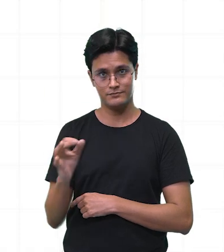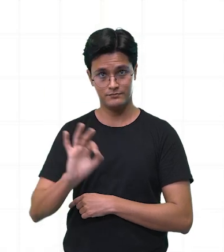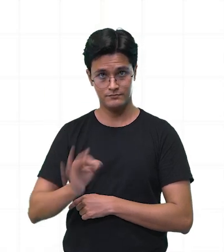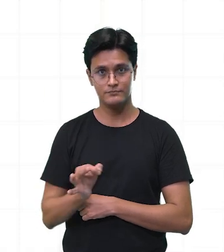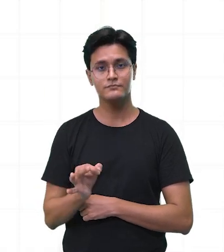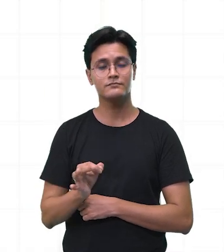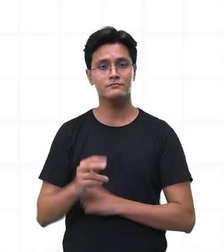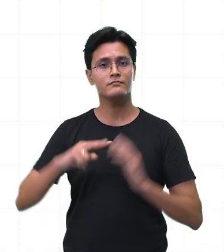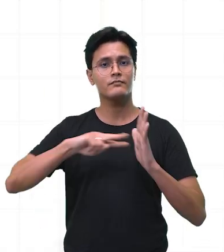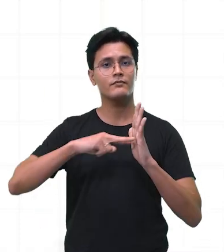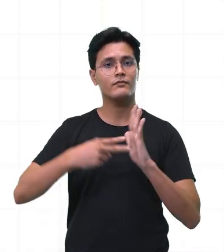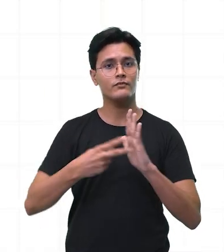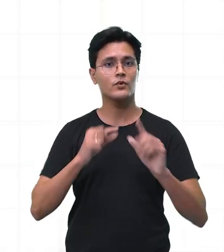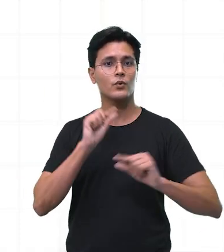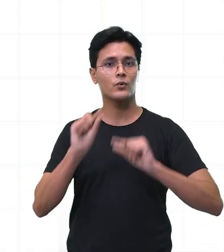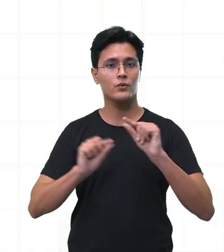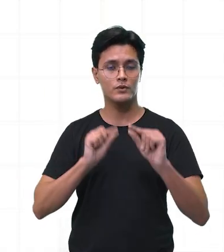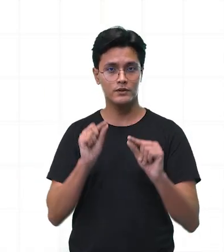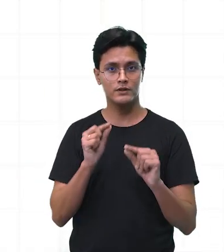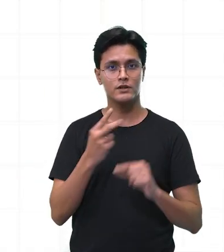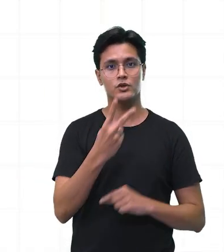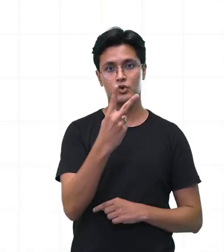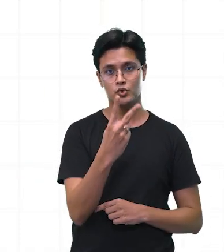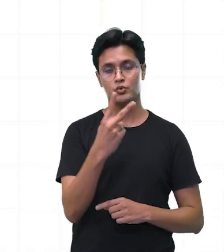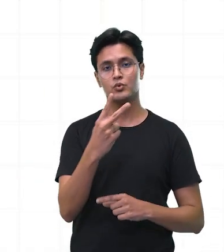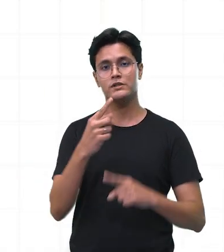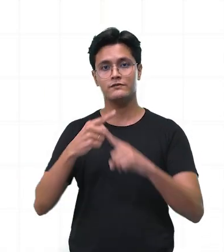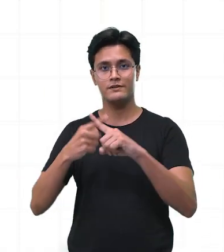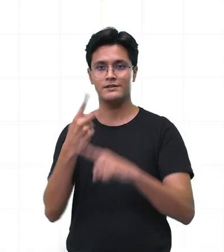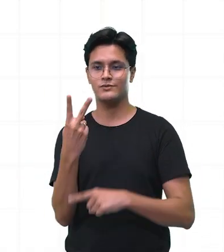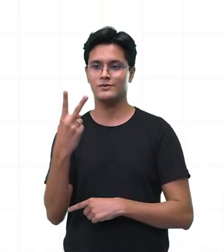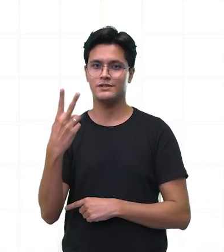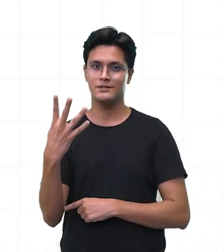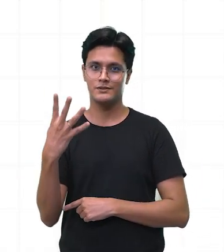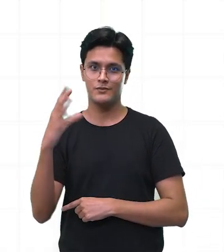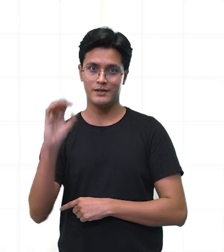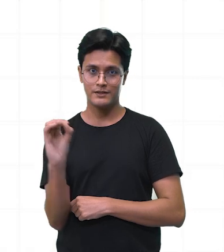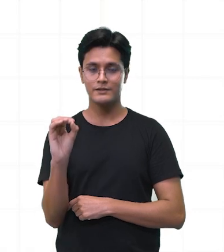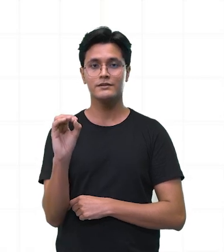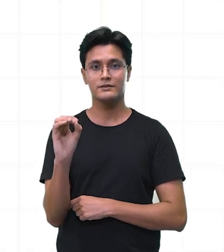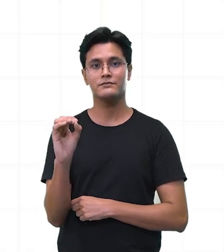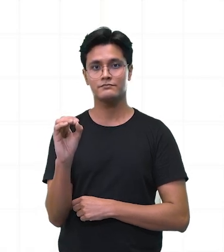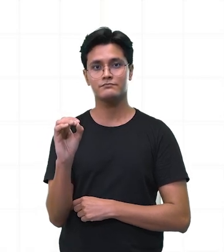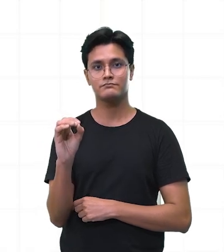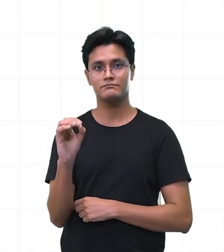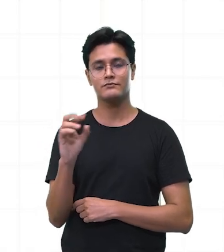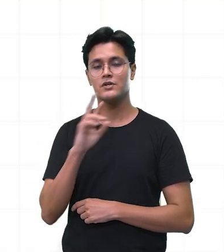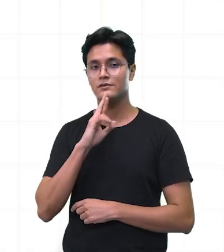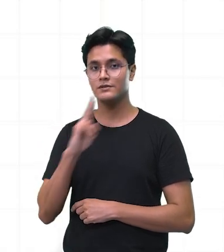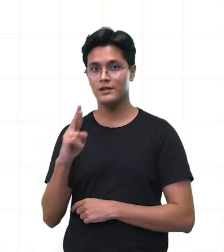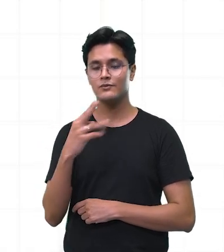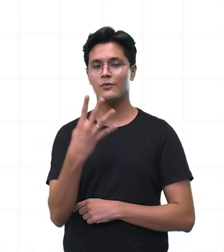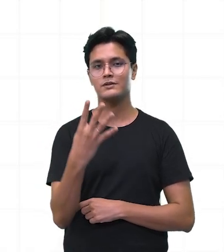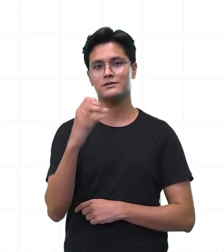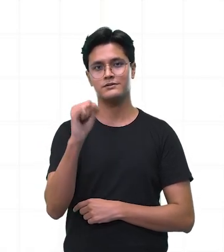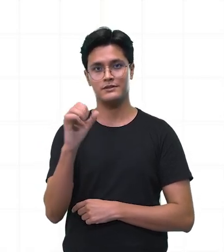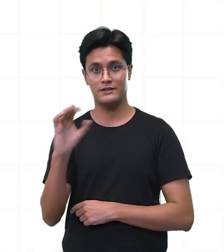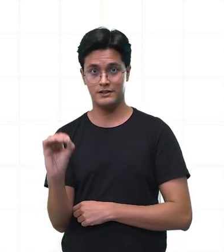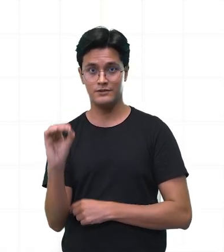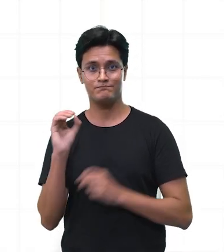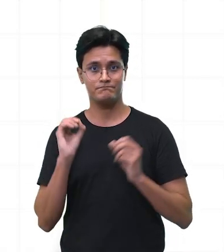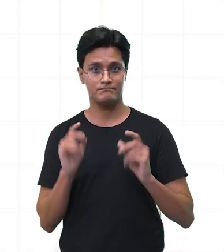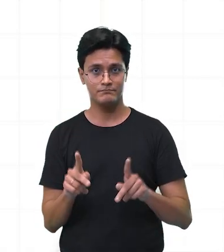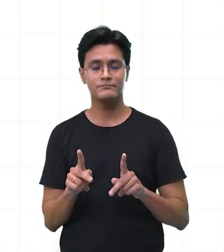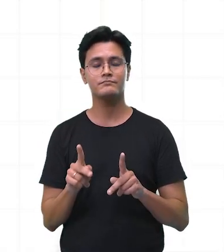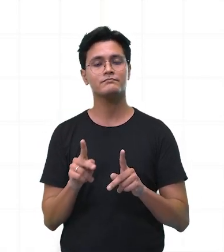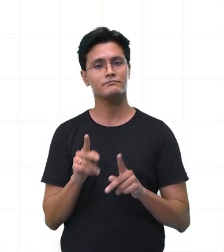Ou seja, 2 vezes 240. Ou seja, 480. Ok?